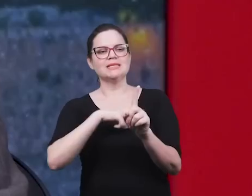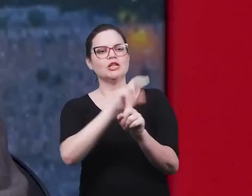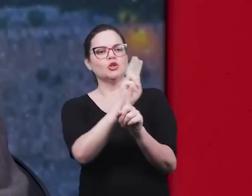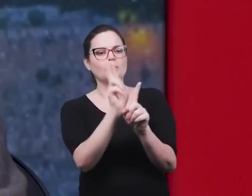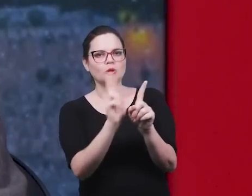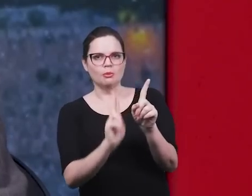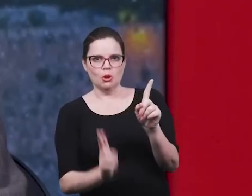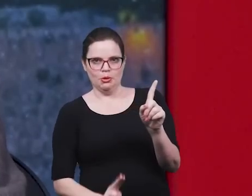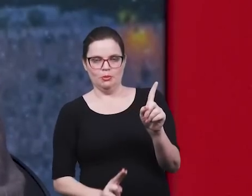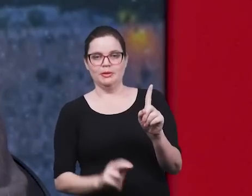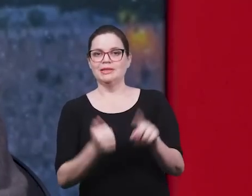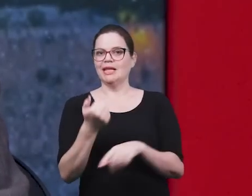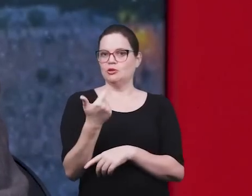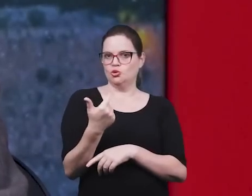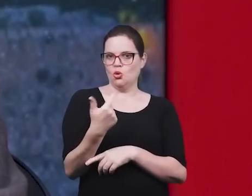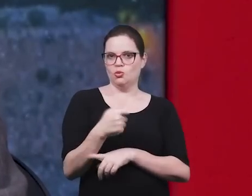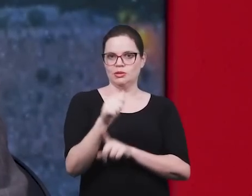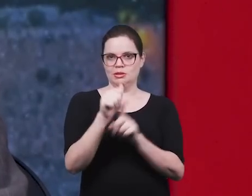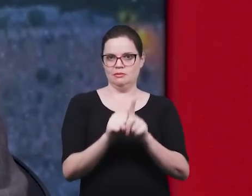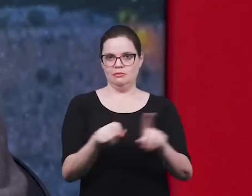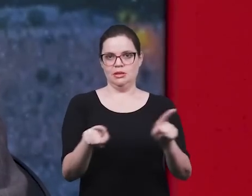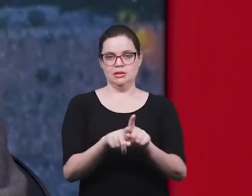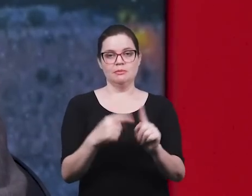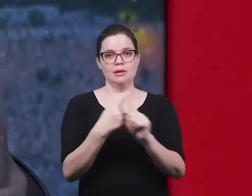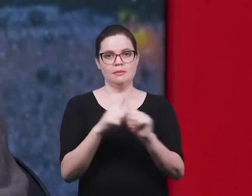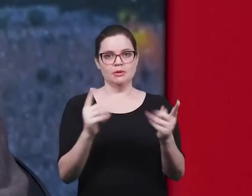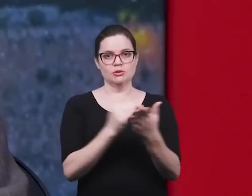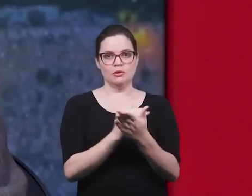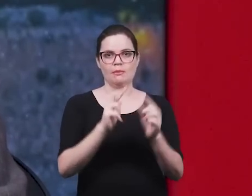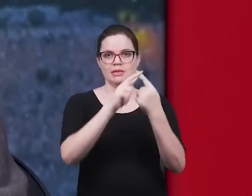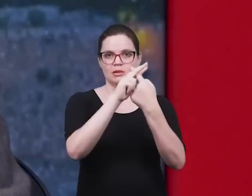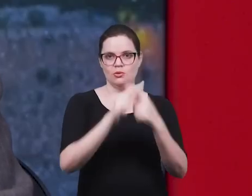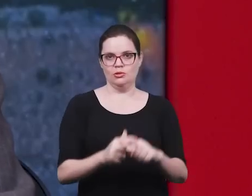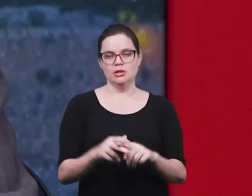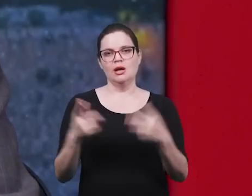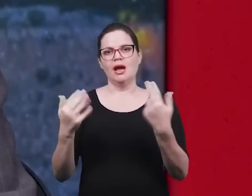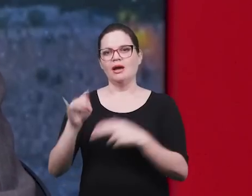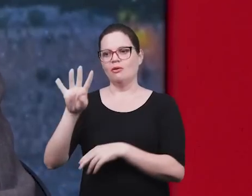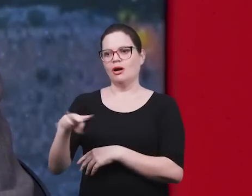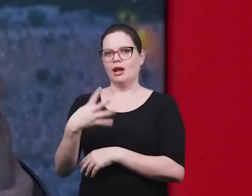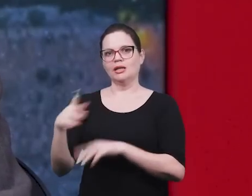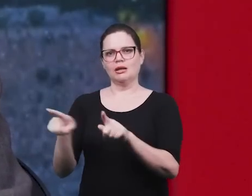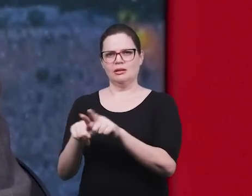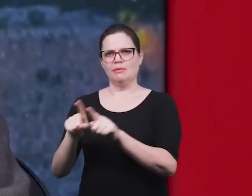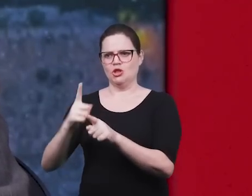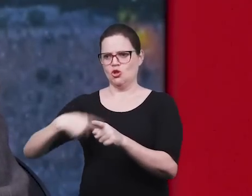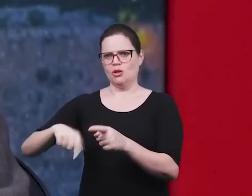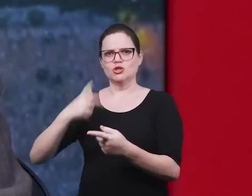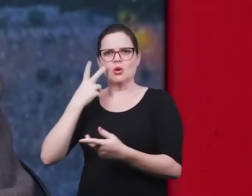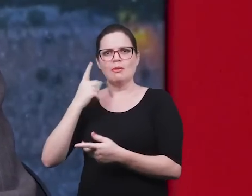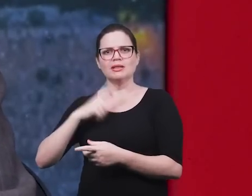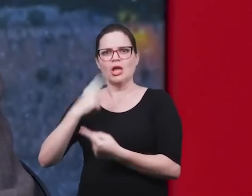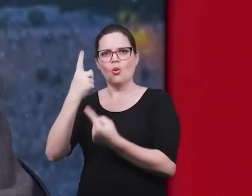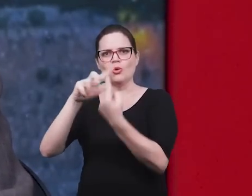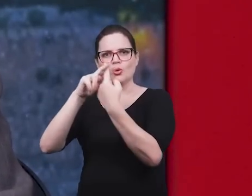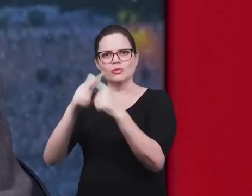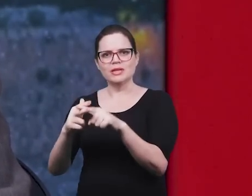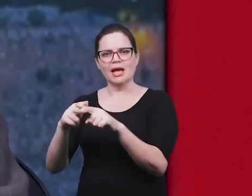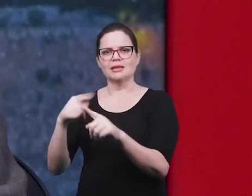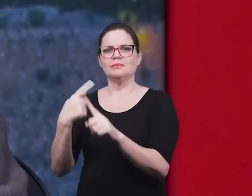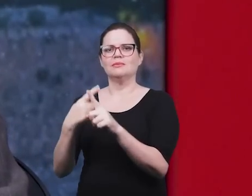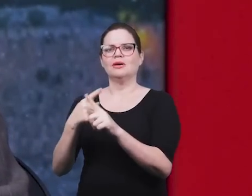ajuste, passa por uma correção, assim como o nosso calendário passa, porque nós temos o ano bissexto. E para o